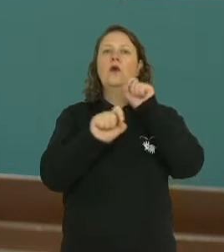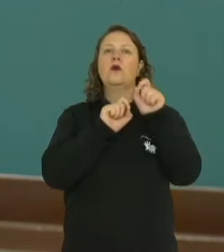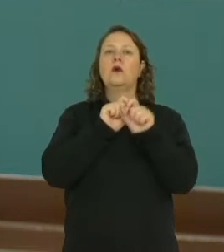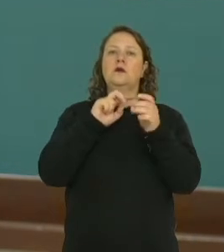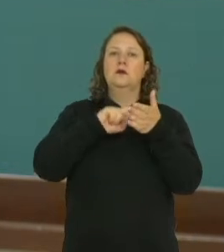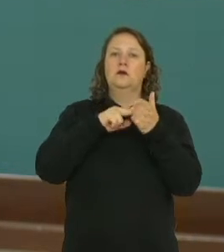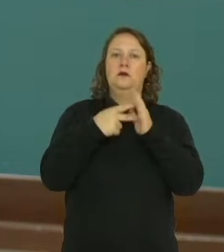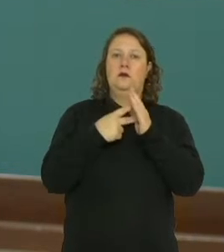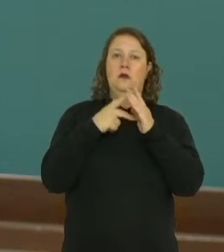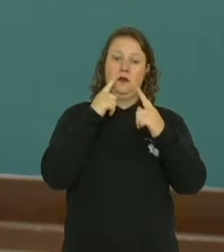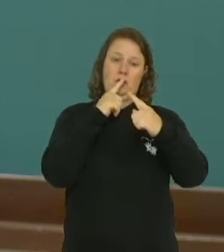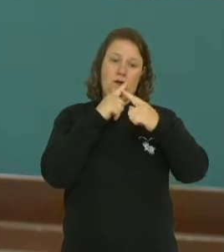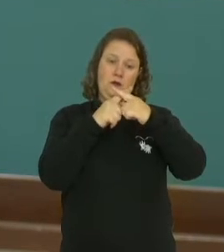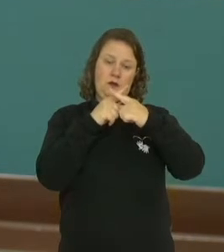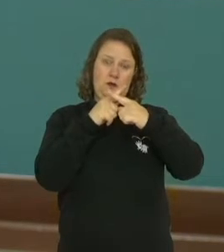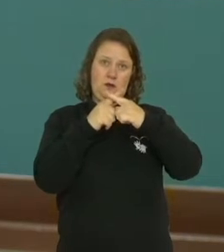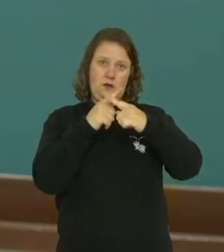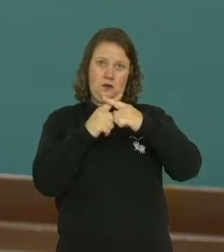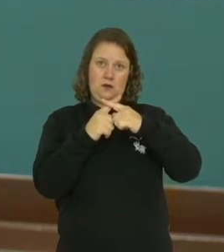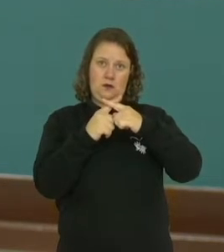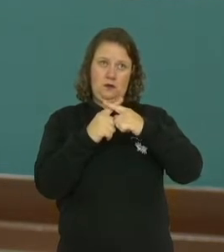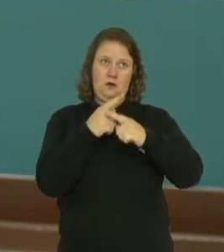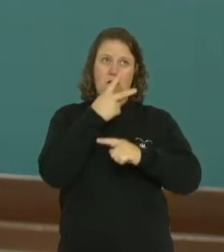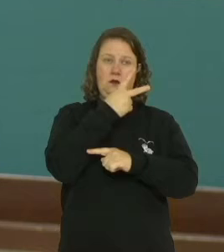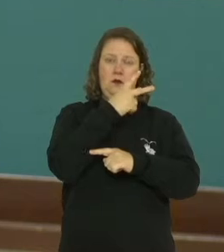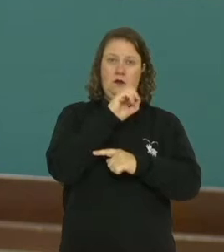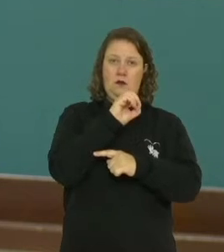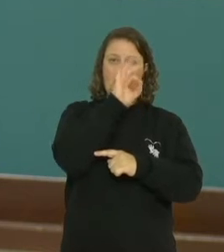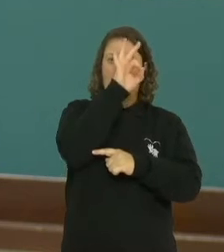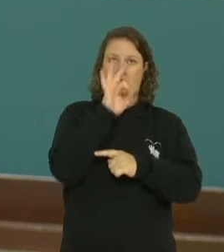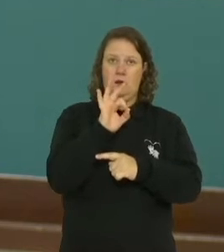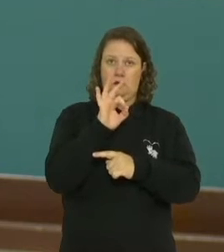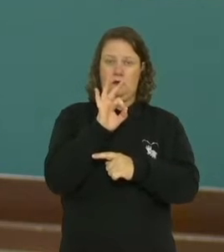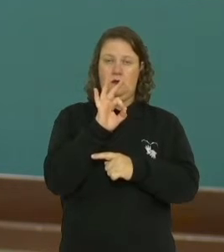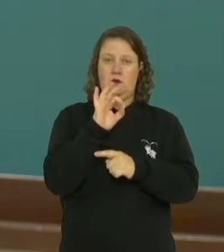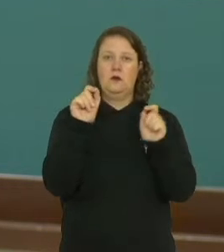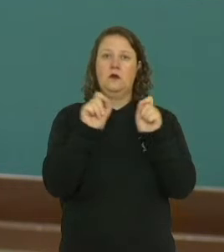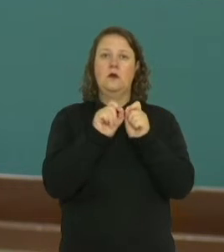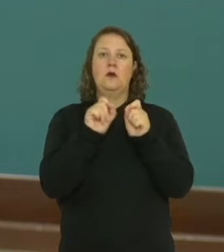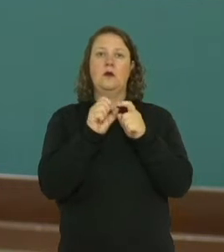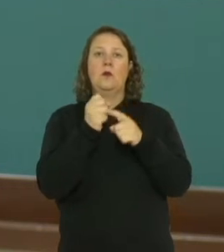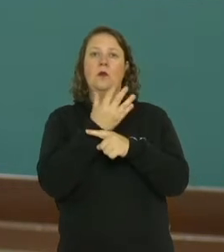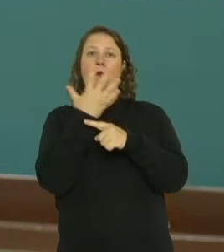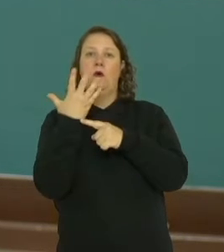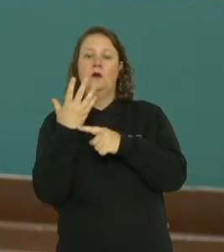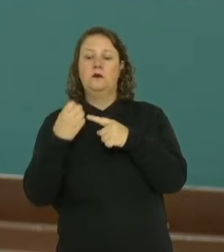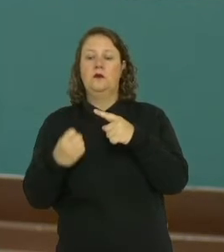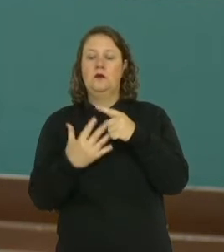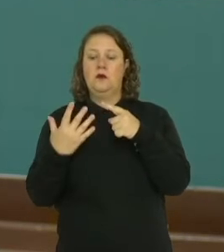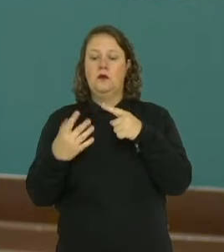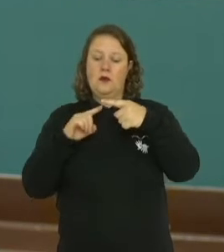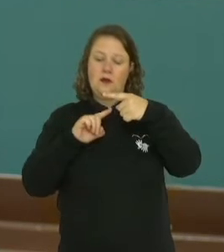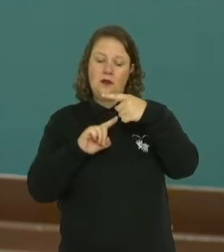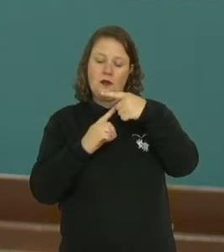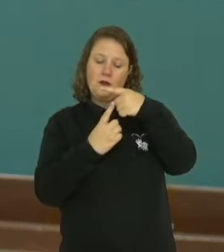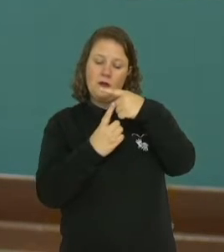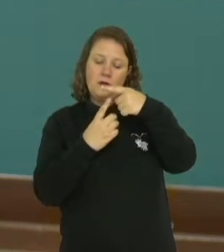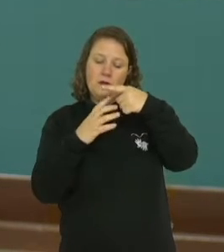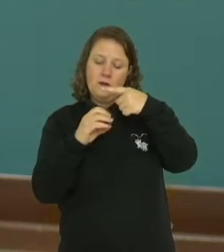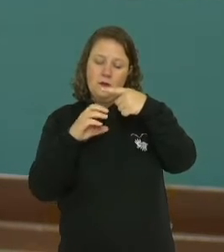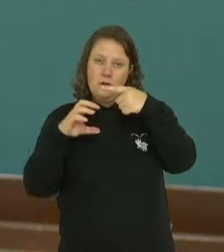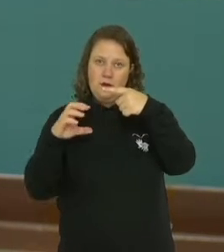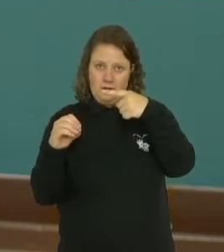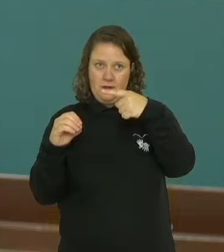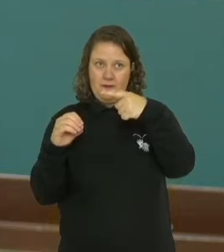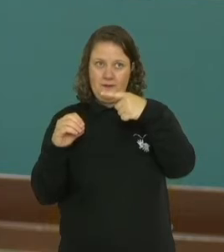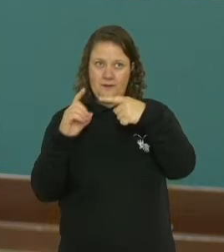multiplicação. E esse 20% a gente vai escrever ele na forma de fração com denominador 100. Então, 20%